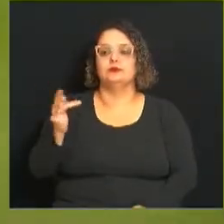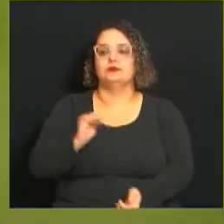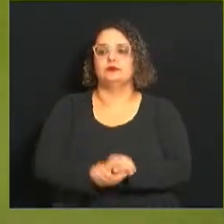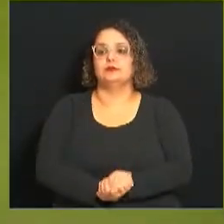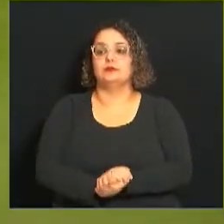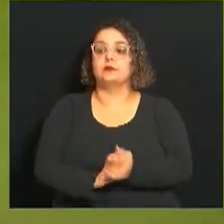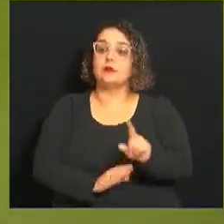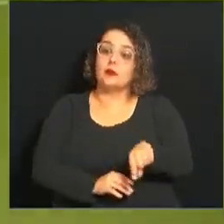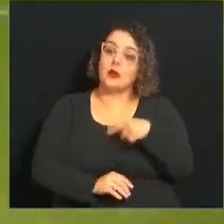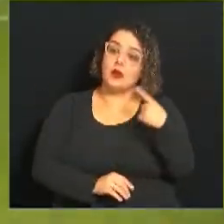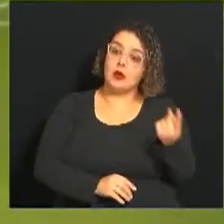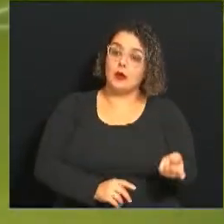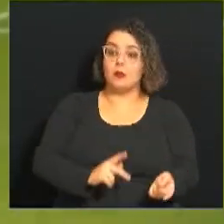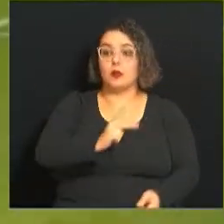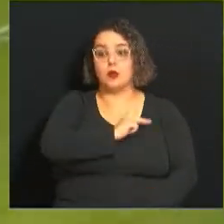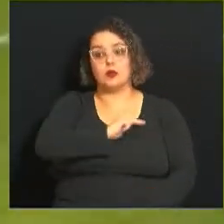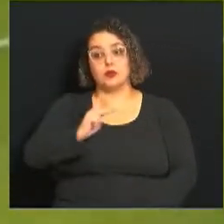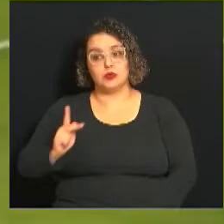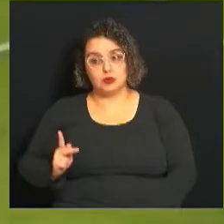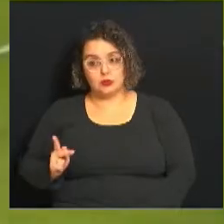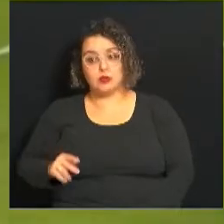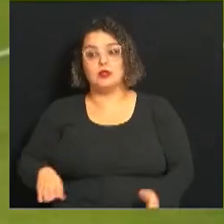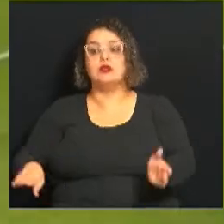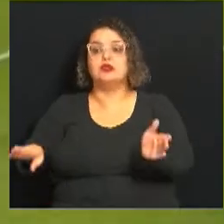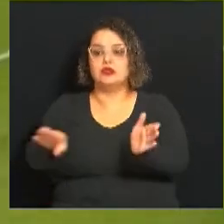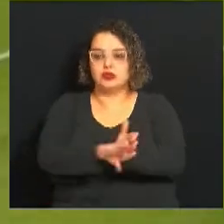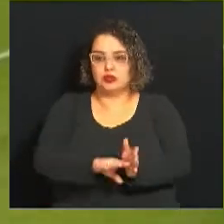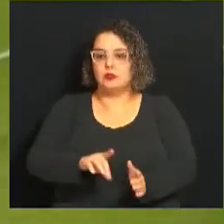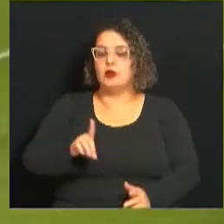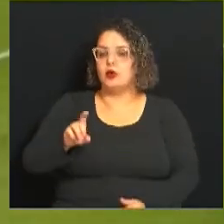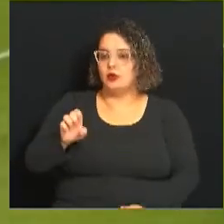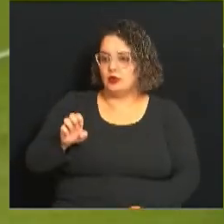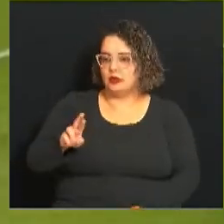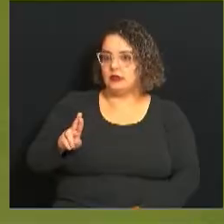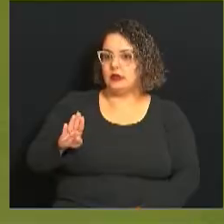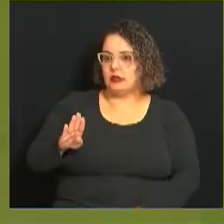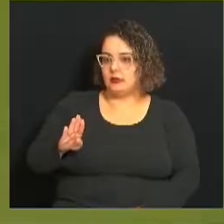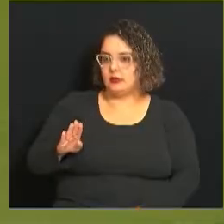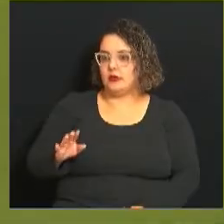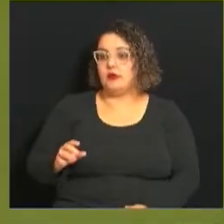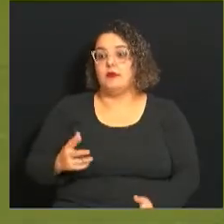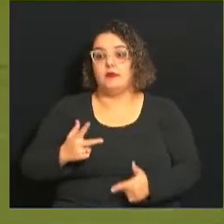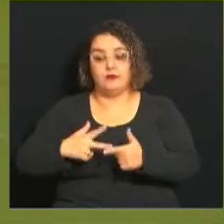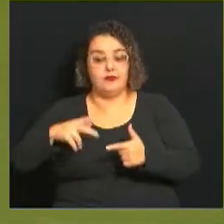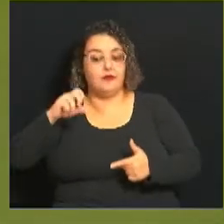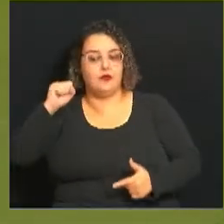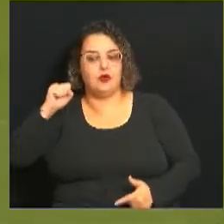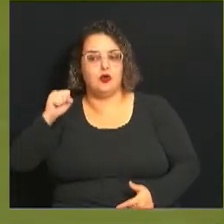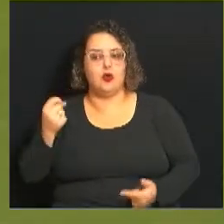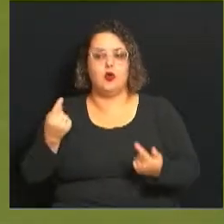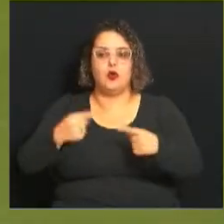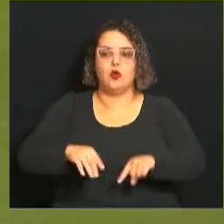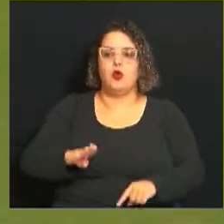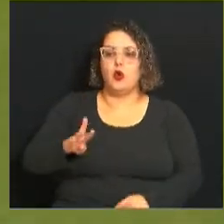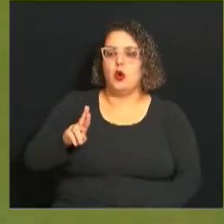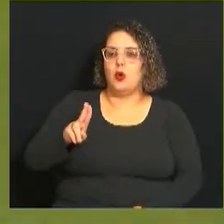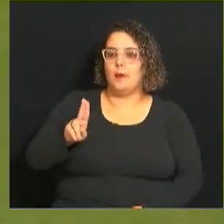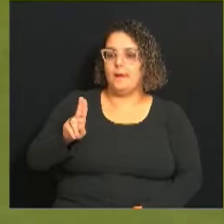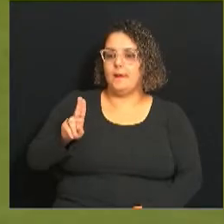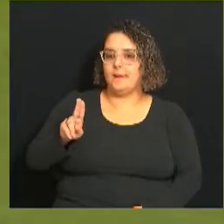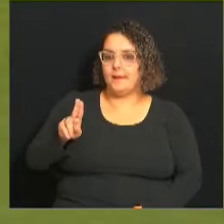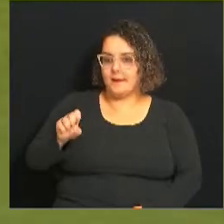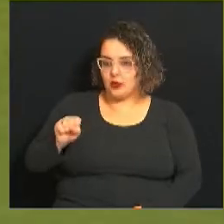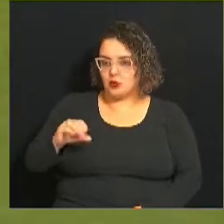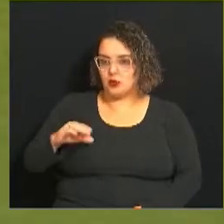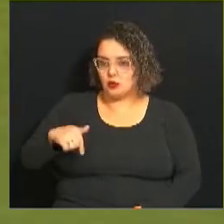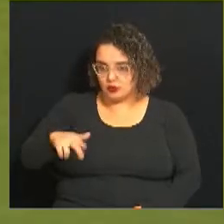outro lado, a Ponte Preta chega para o derby vindo de vitória contra o Brusque no estádio Moisés Lucarelli e